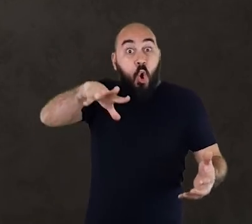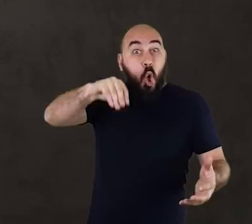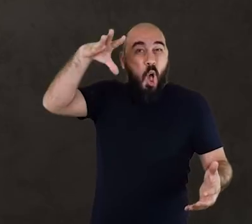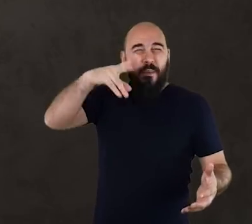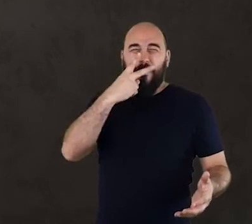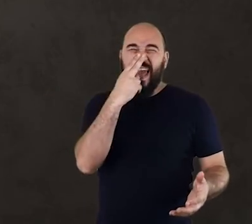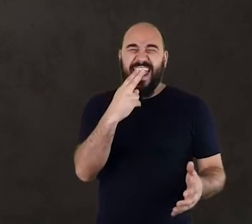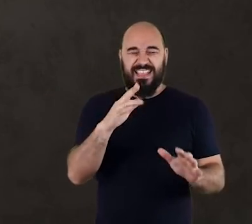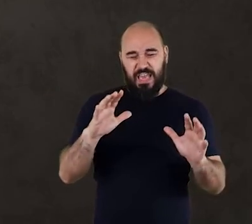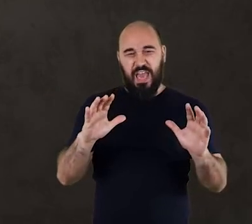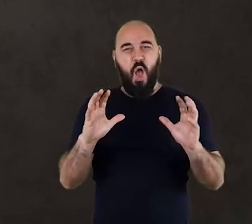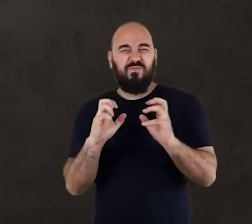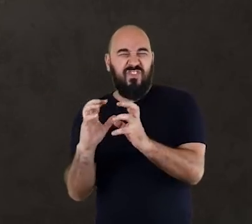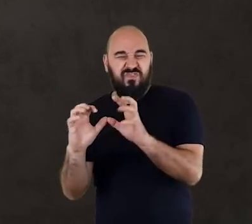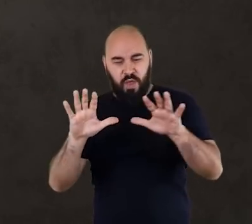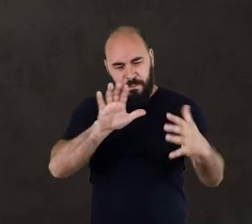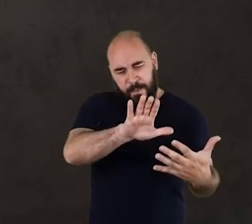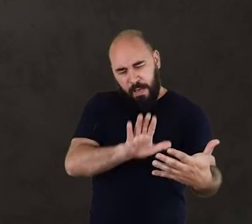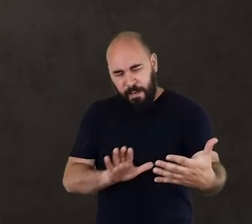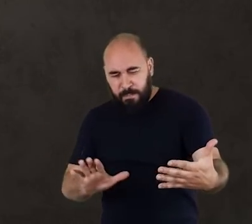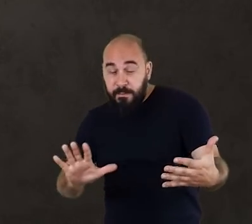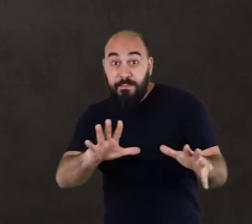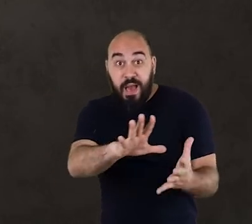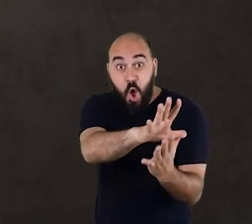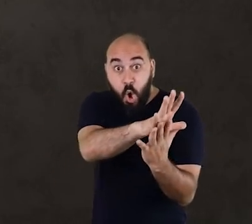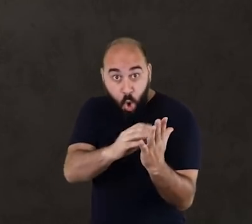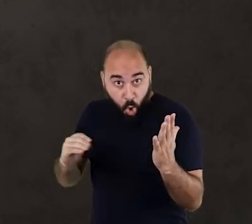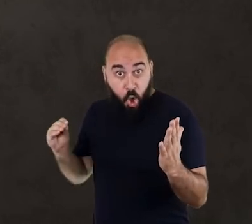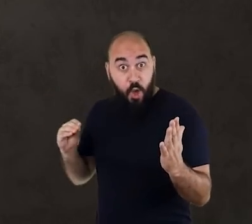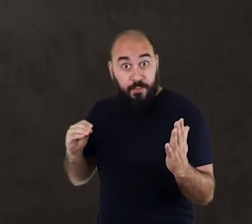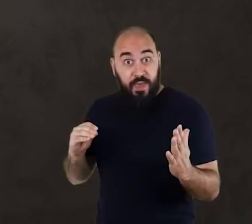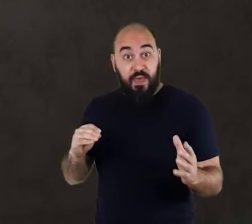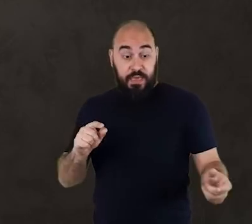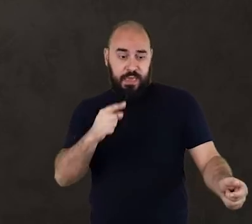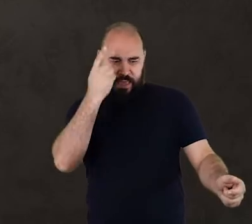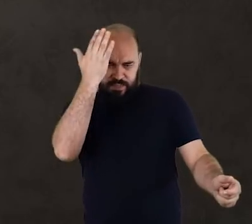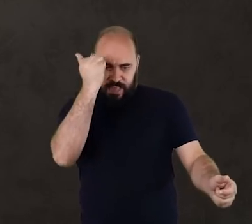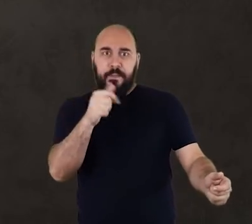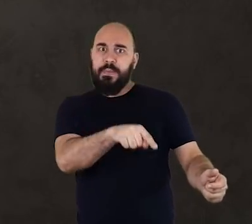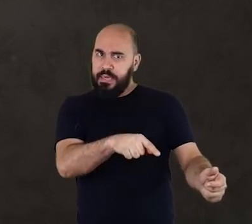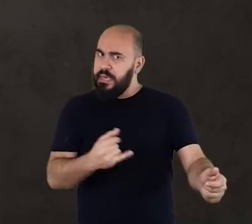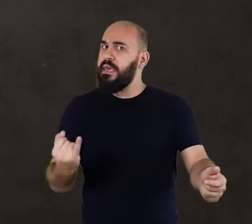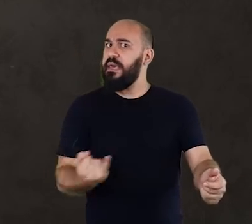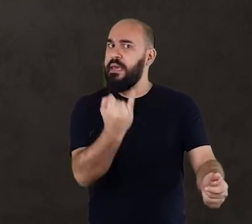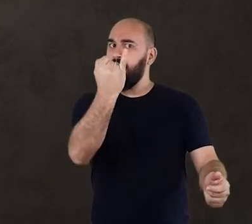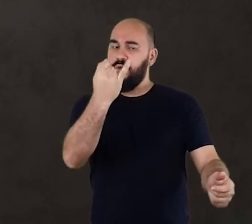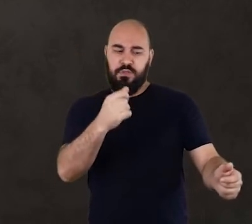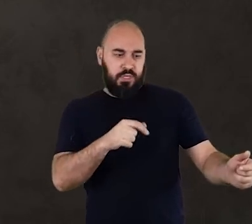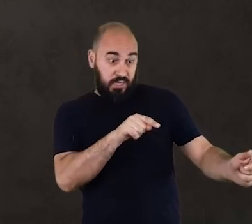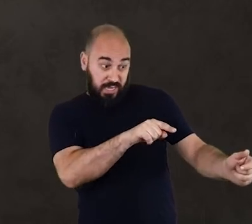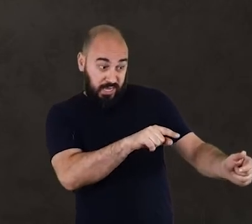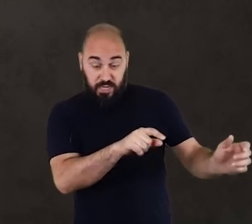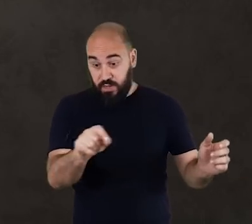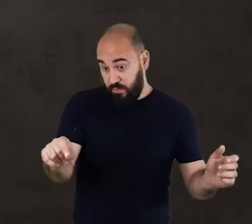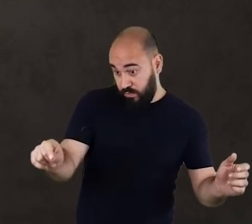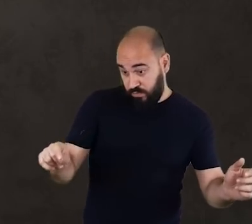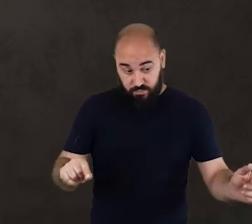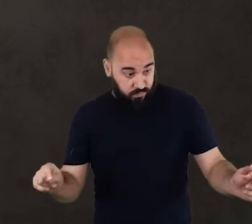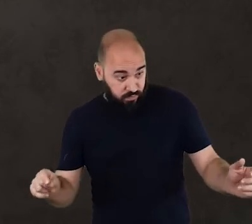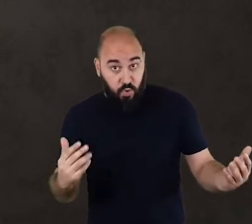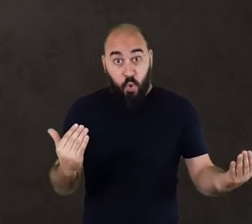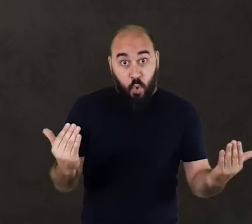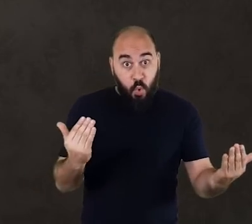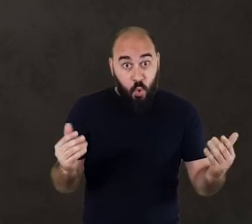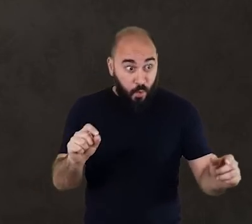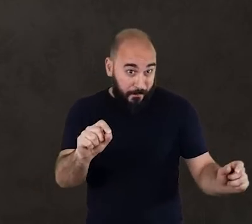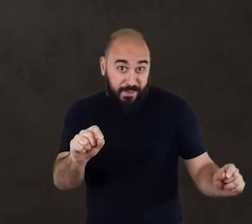beduínos. Ele foi até o acampamento, sabia que a inscrição era importante, copiou, mas a pedra foi motivo de disputa